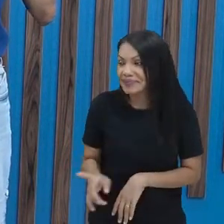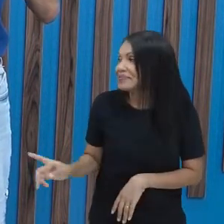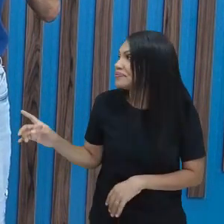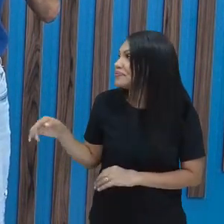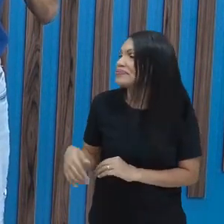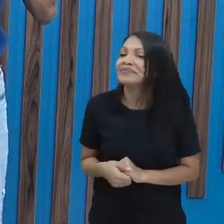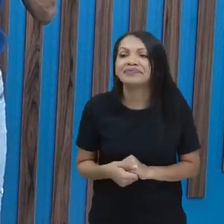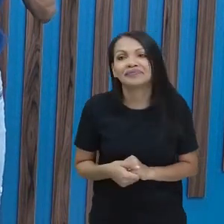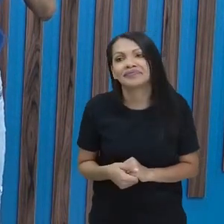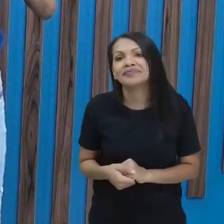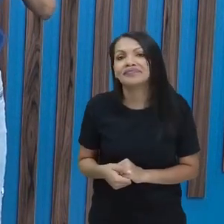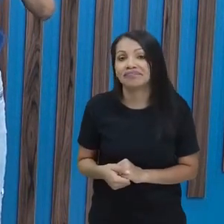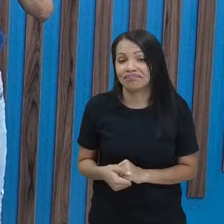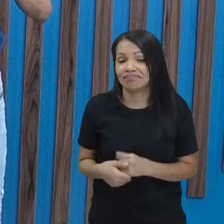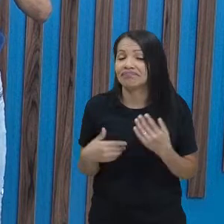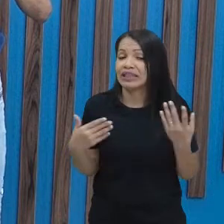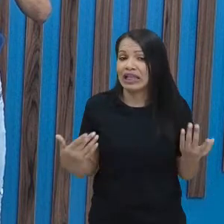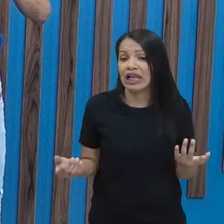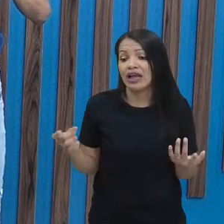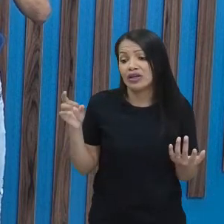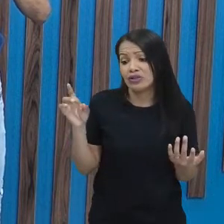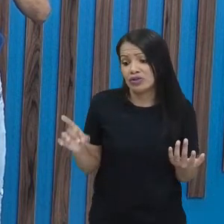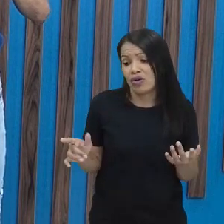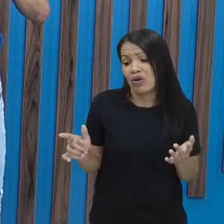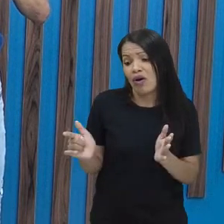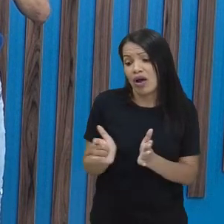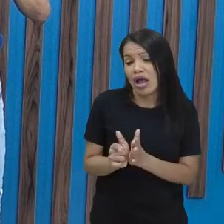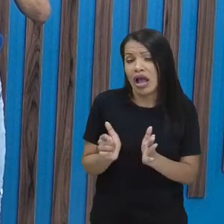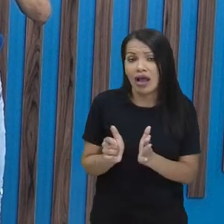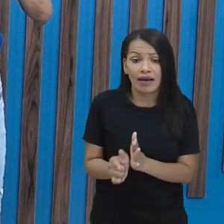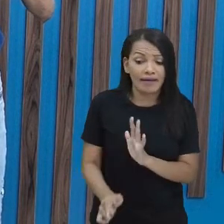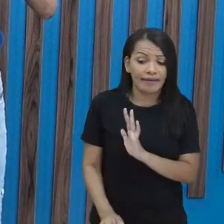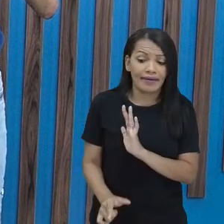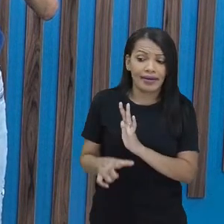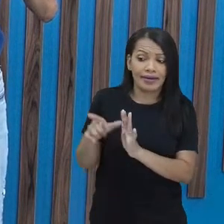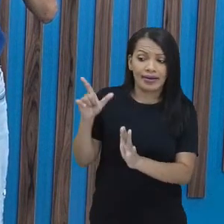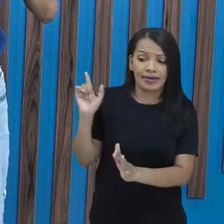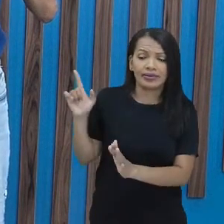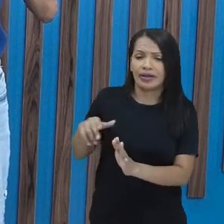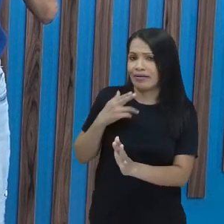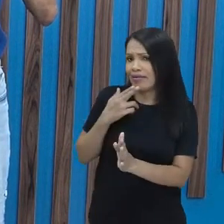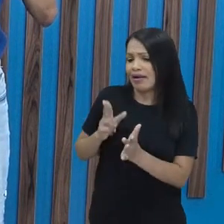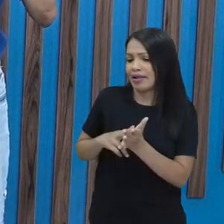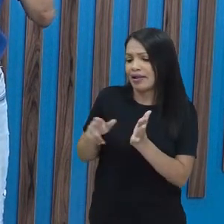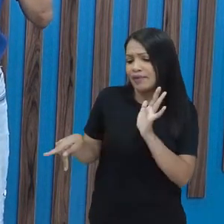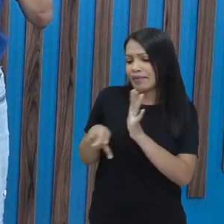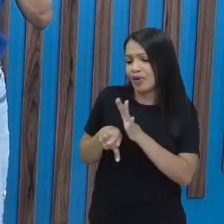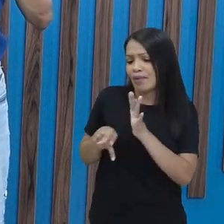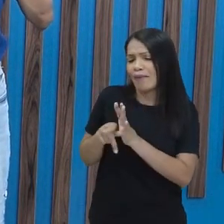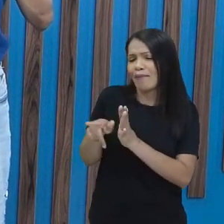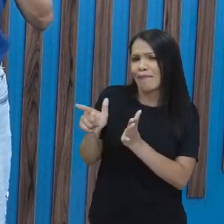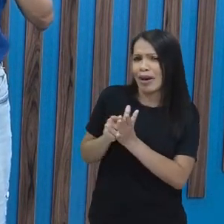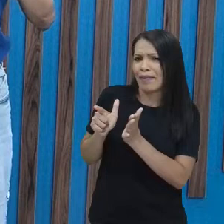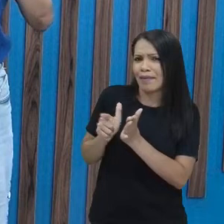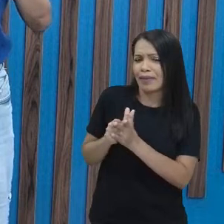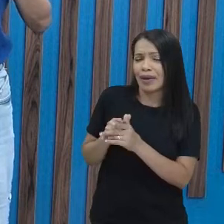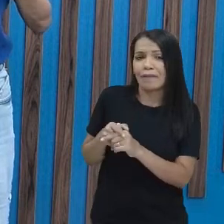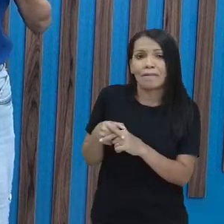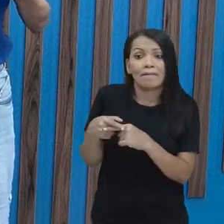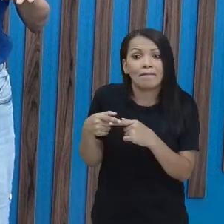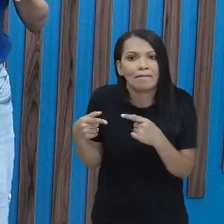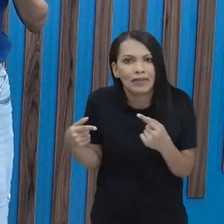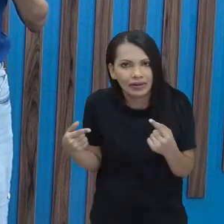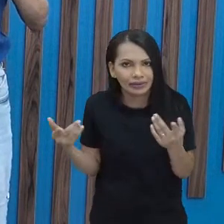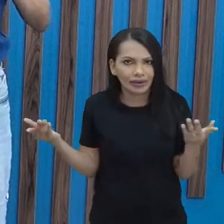deixou de ser apenas no papel, não é? E agora está presente no meio eletrônico através